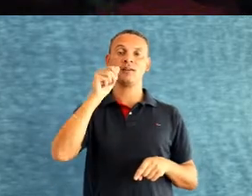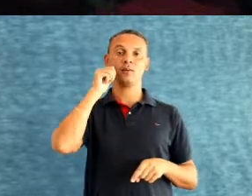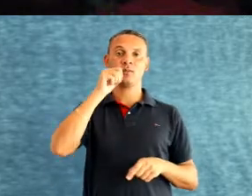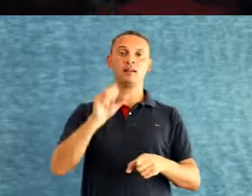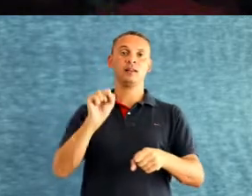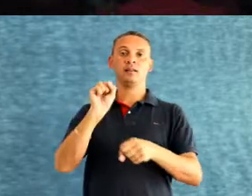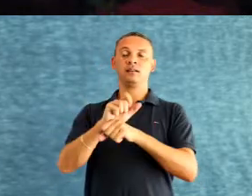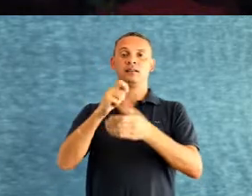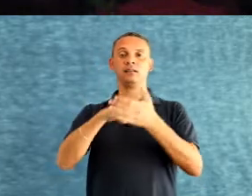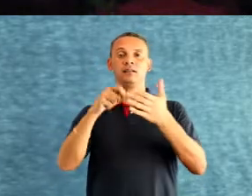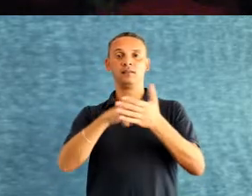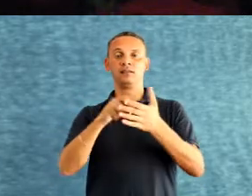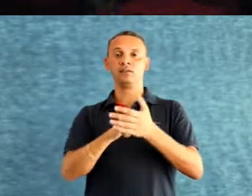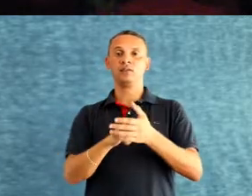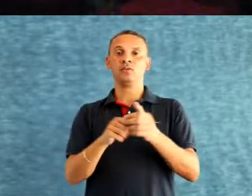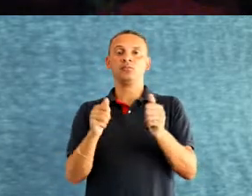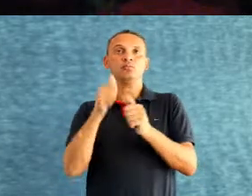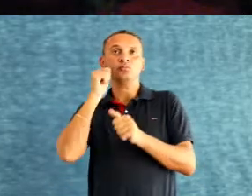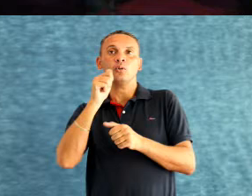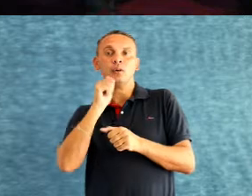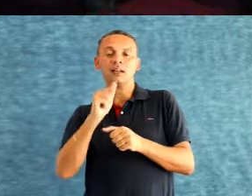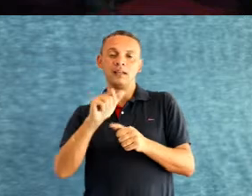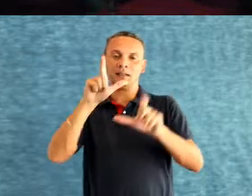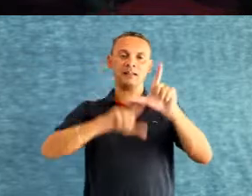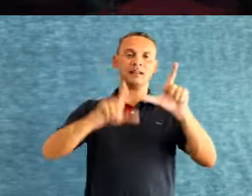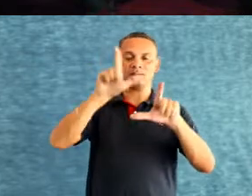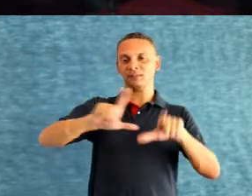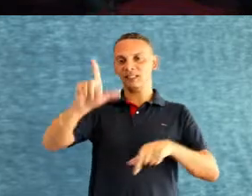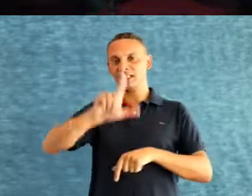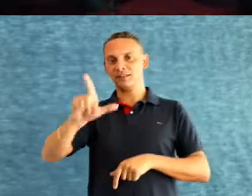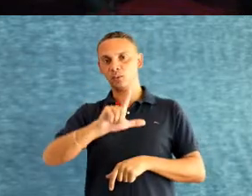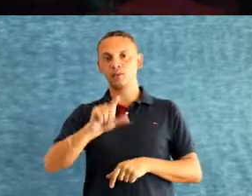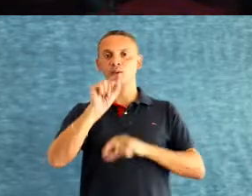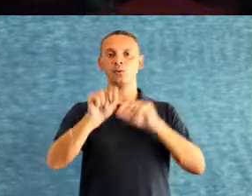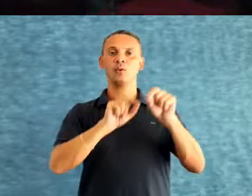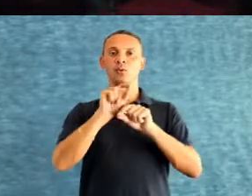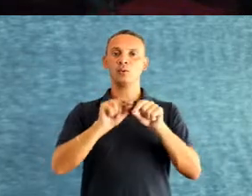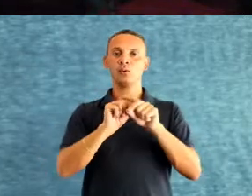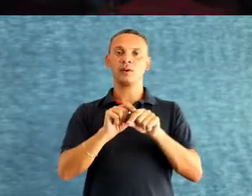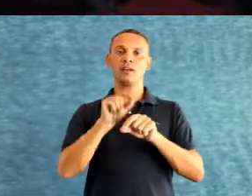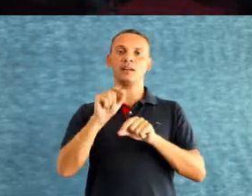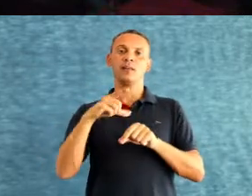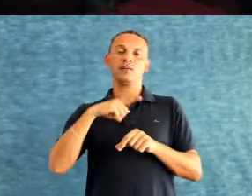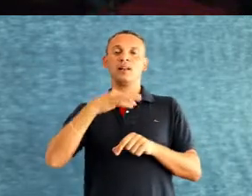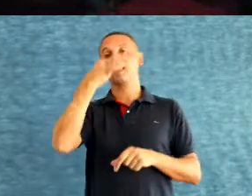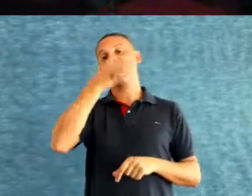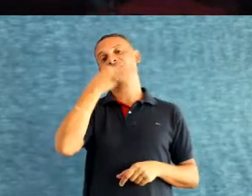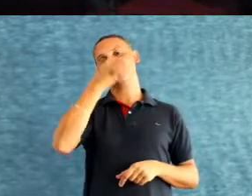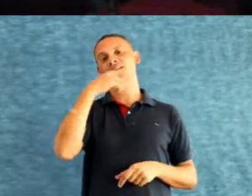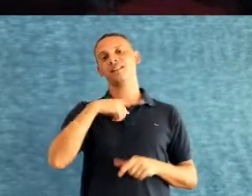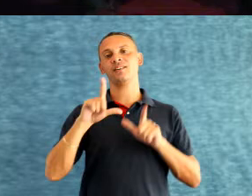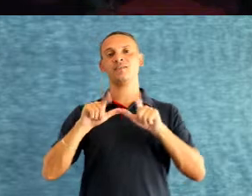inscreve conscientemente num dos gêneros literários mais em voga na Europa, que era precisamente o das narrativas de